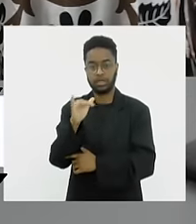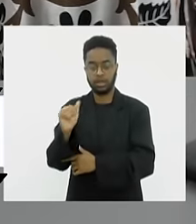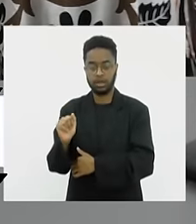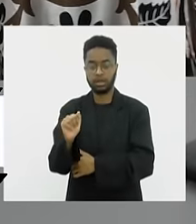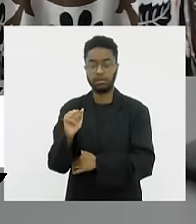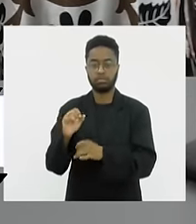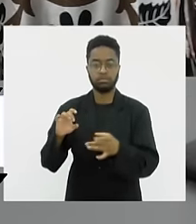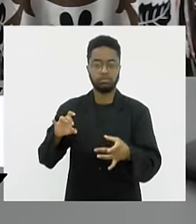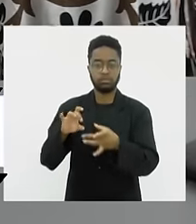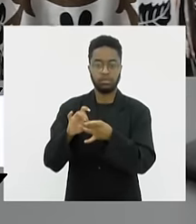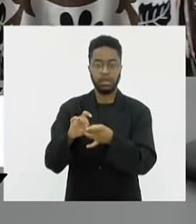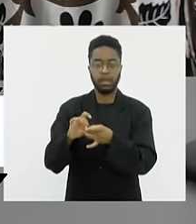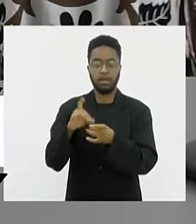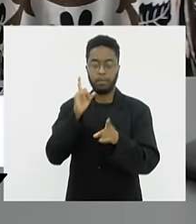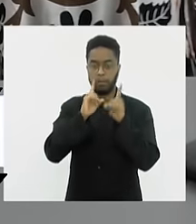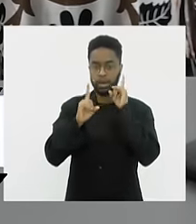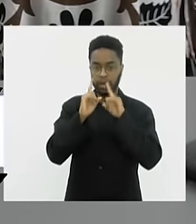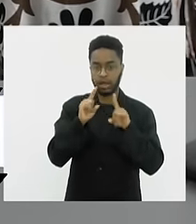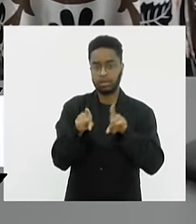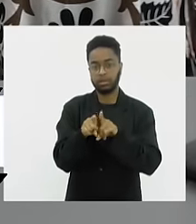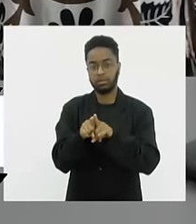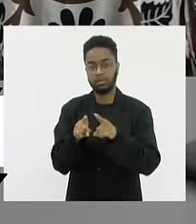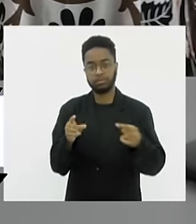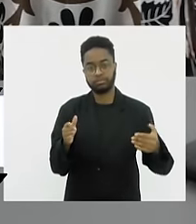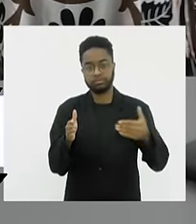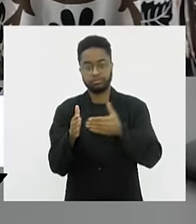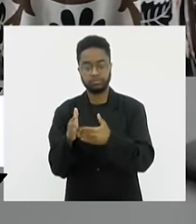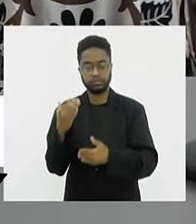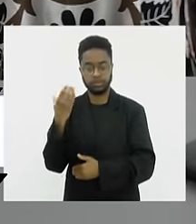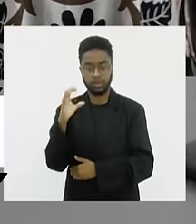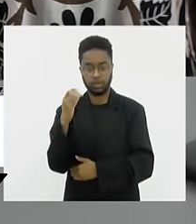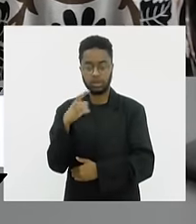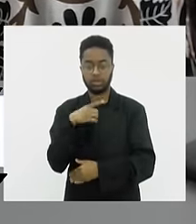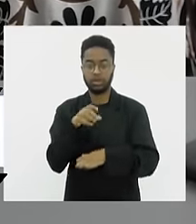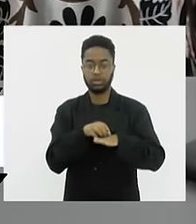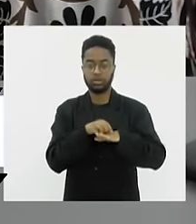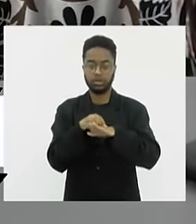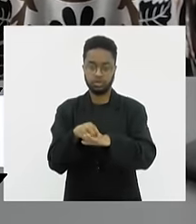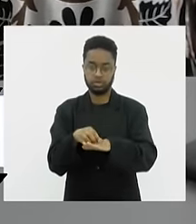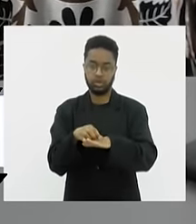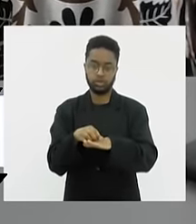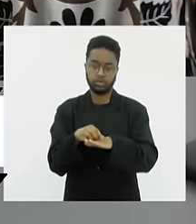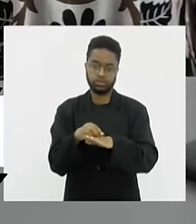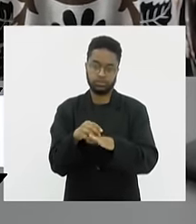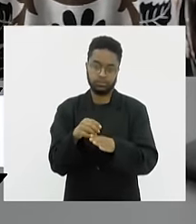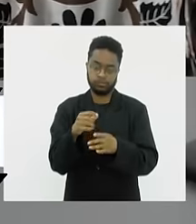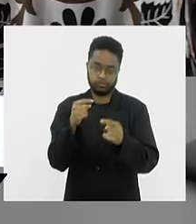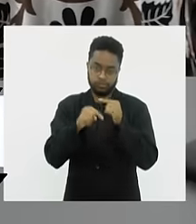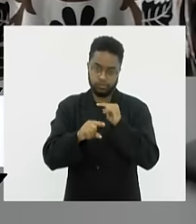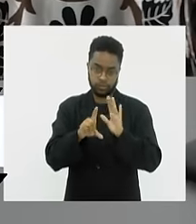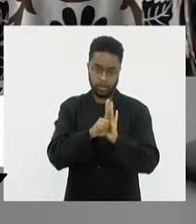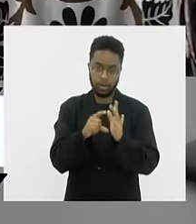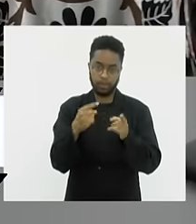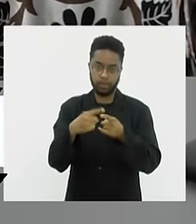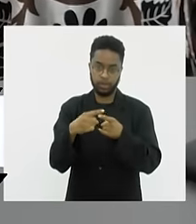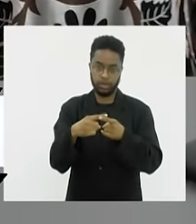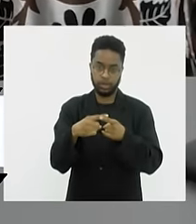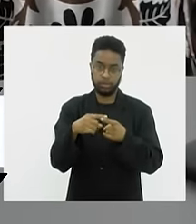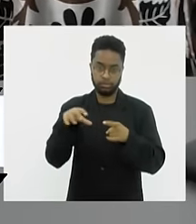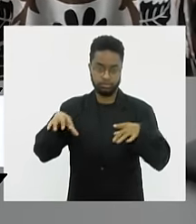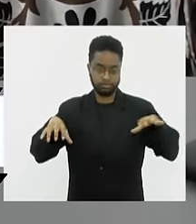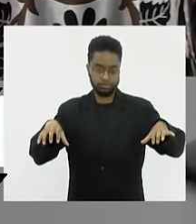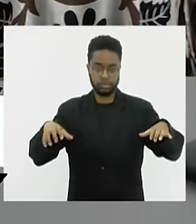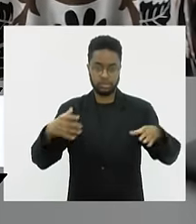Maricá-Niterói, tinha um transporte meio que irregular, porque era intermunicipal. Nós